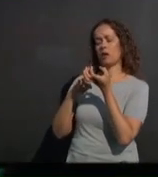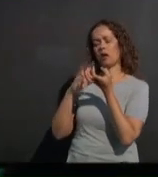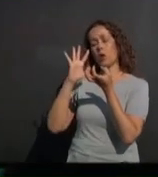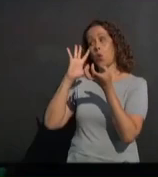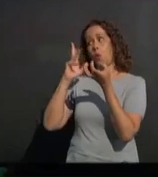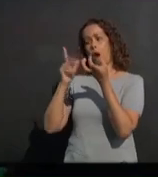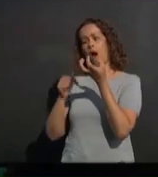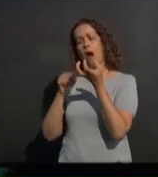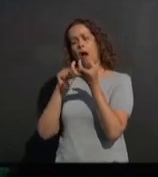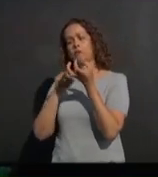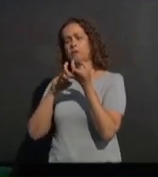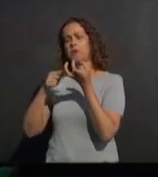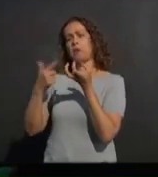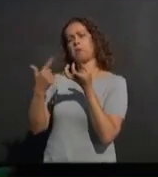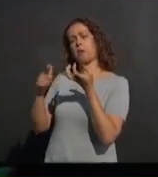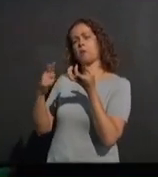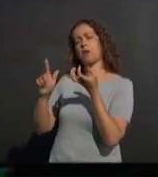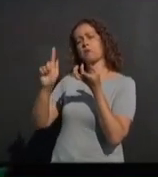gangrena no olho aqui.